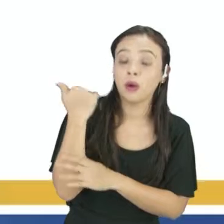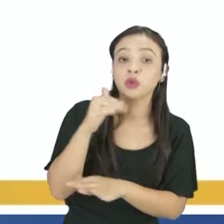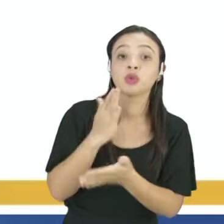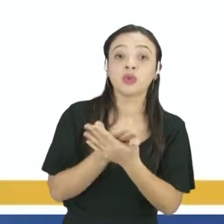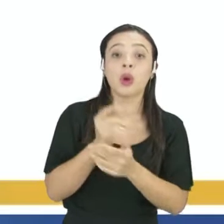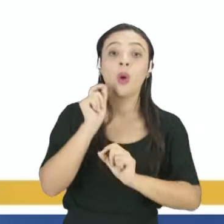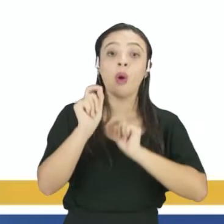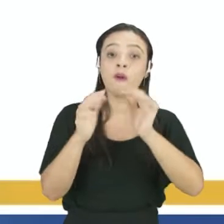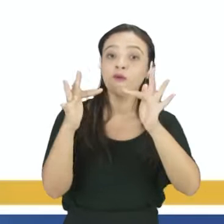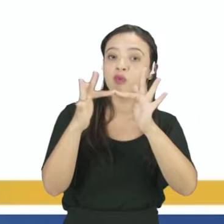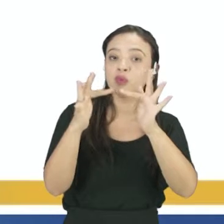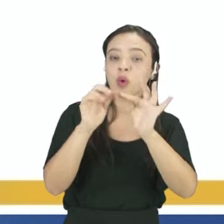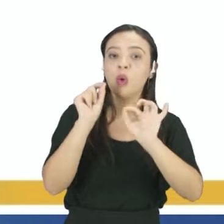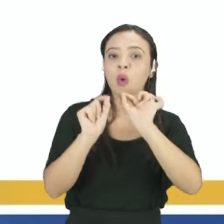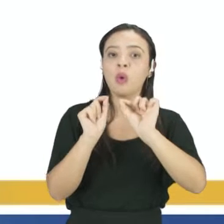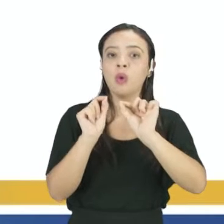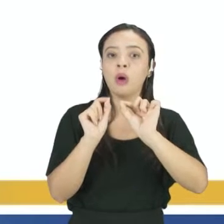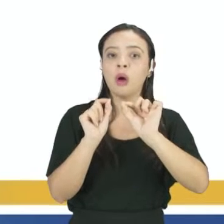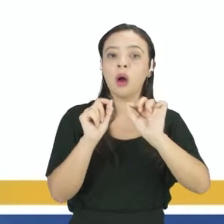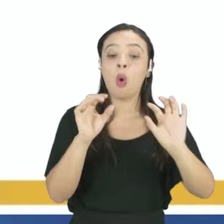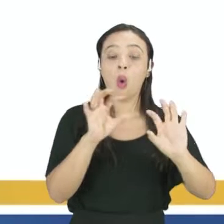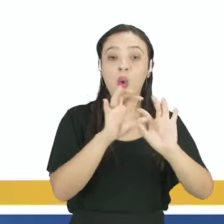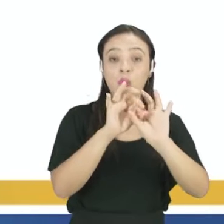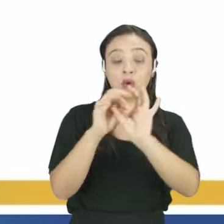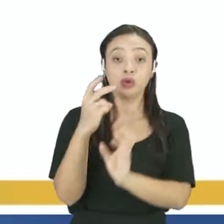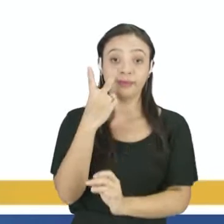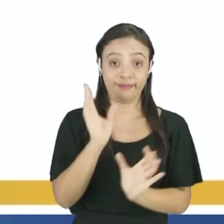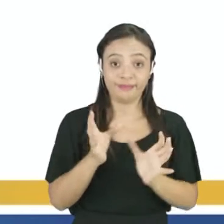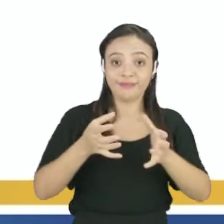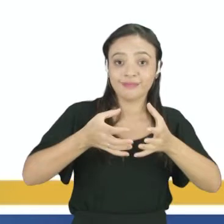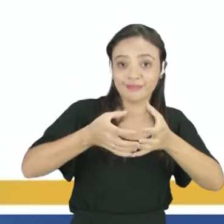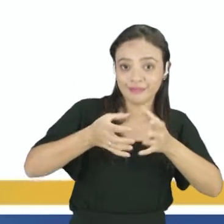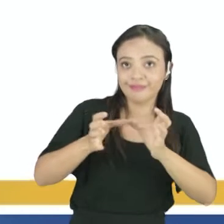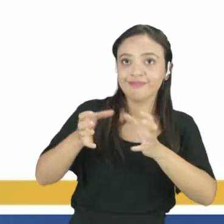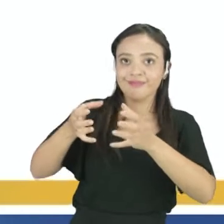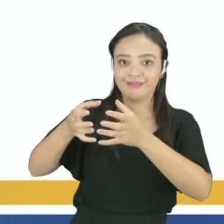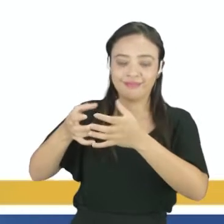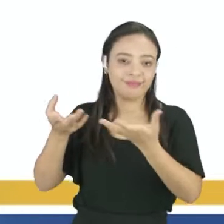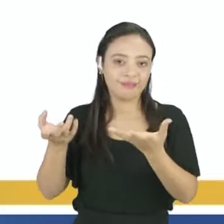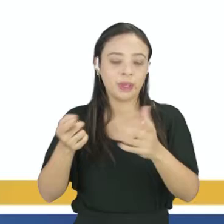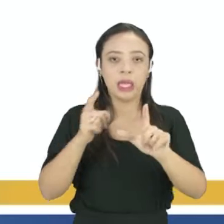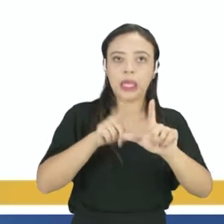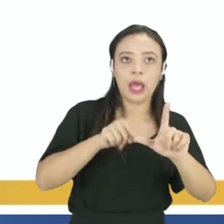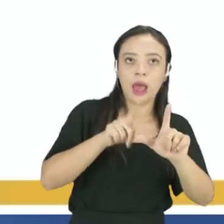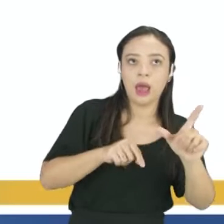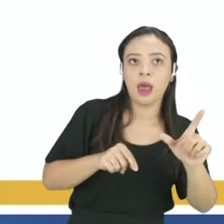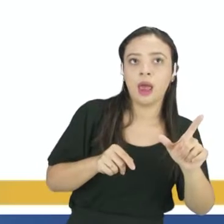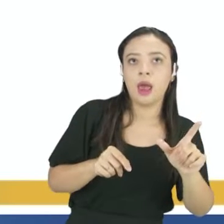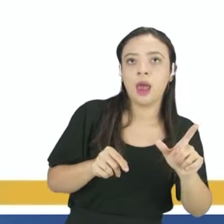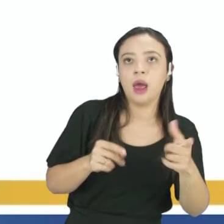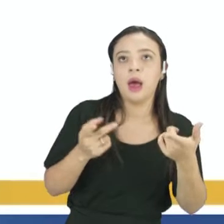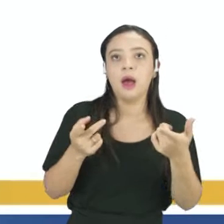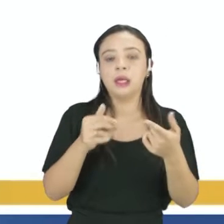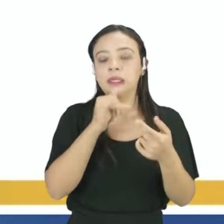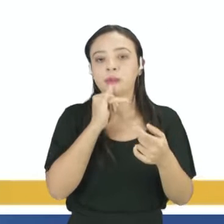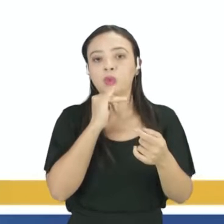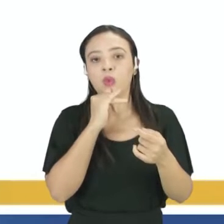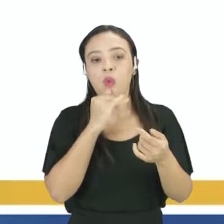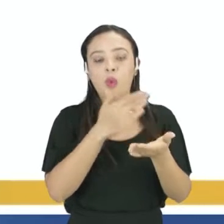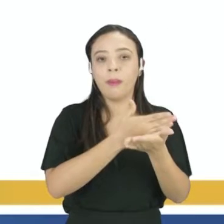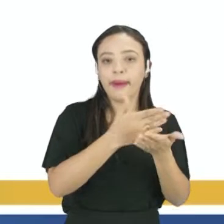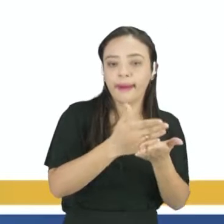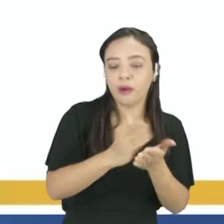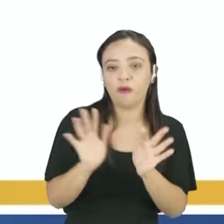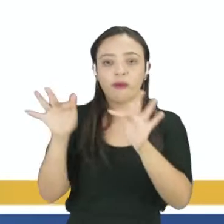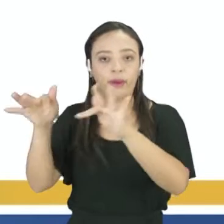que função é uma associação entre dois conjuntos, duas grandezas. Um conjunto eu chamo de entrada, o outro eu chamo de saída, de